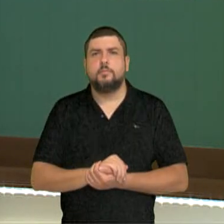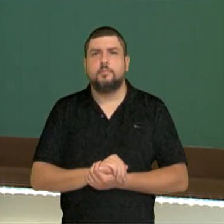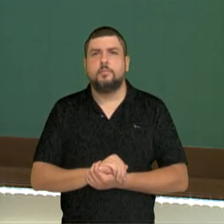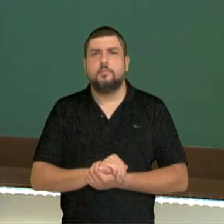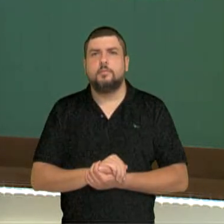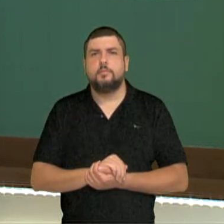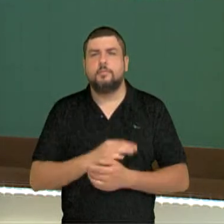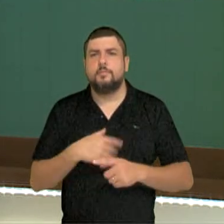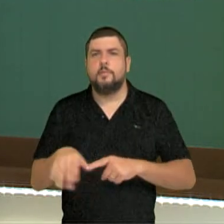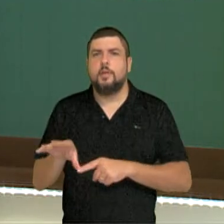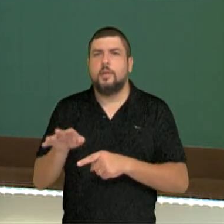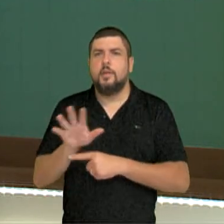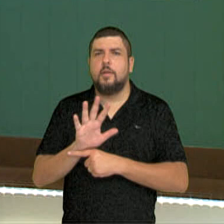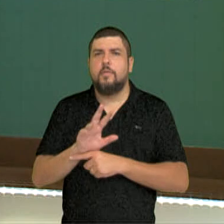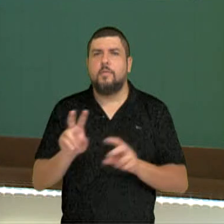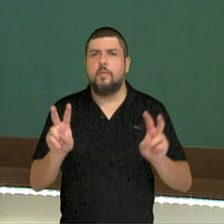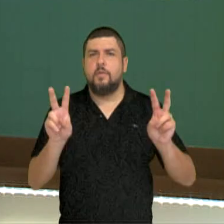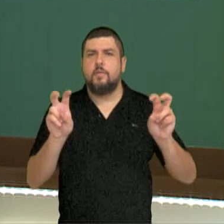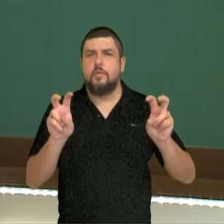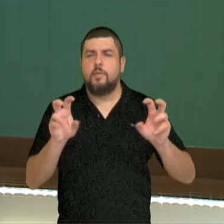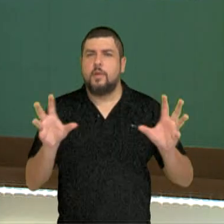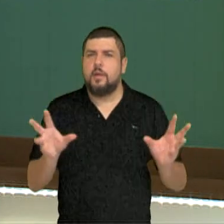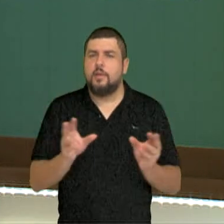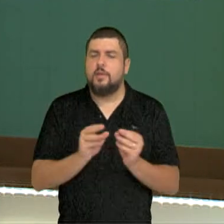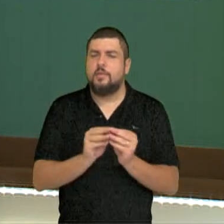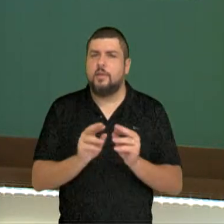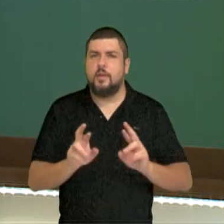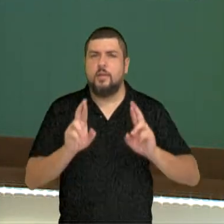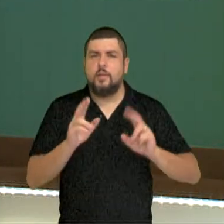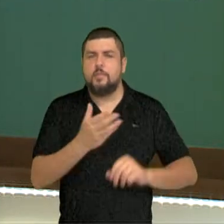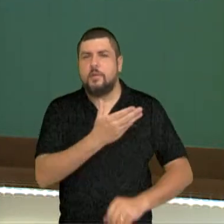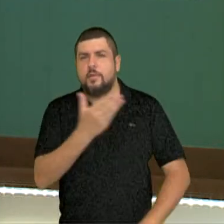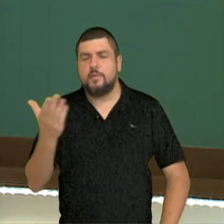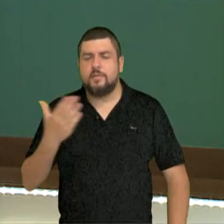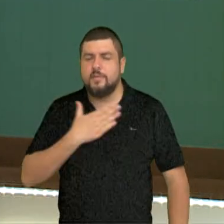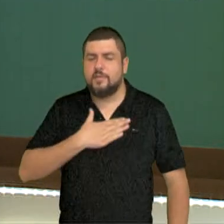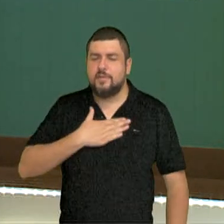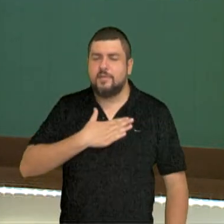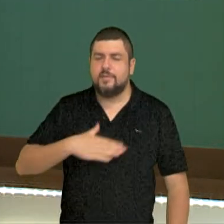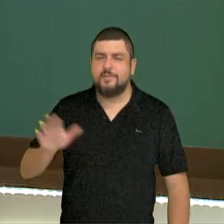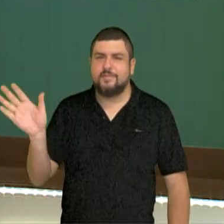Neste vídeo falamos sobre resenha. Espero que vocês tenham gostado